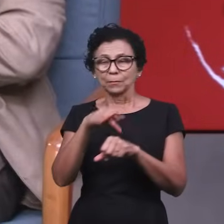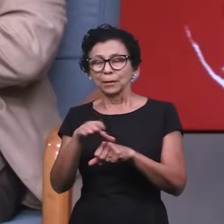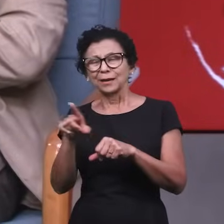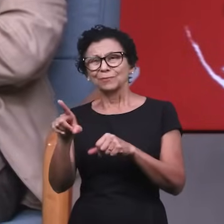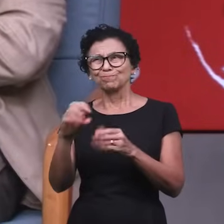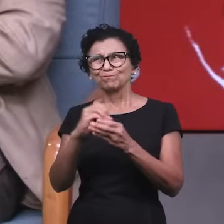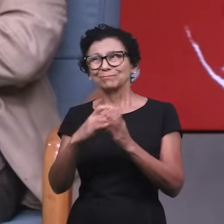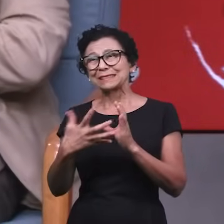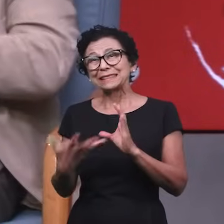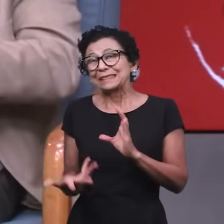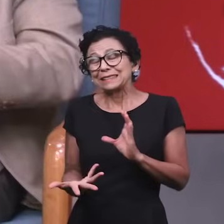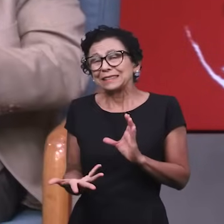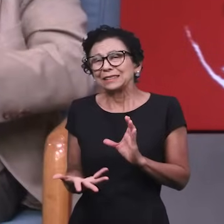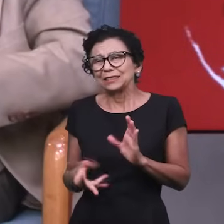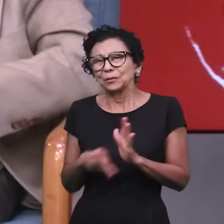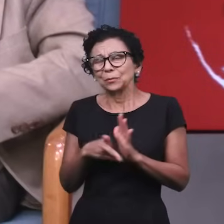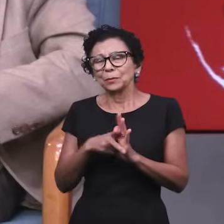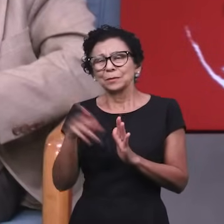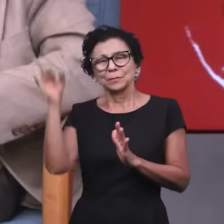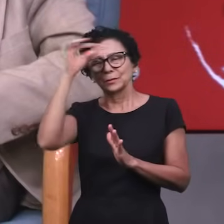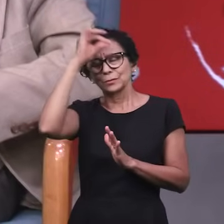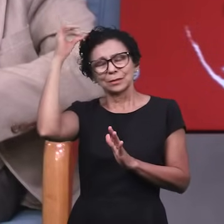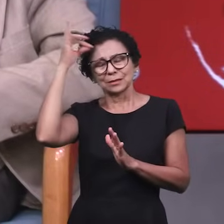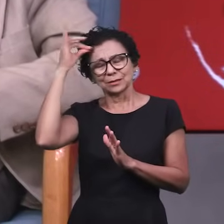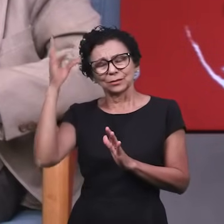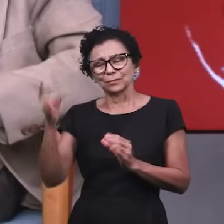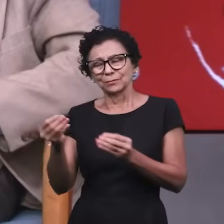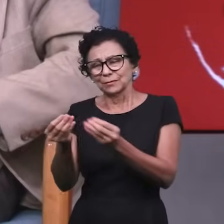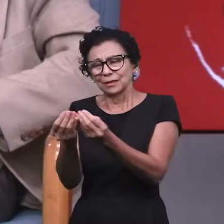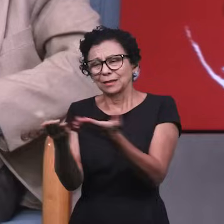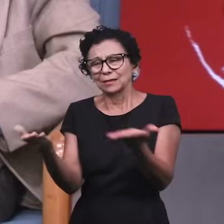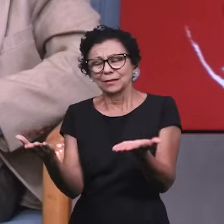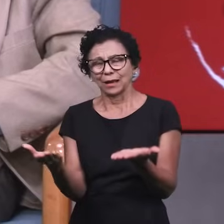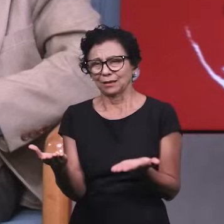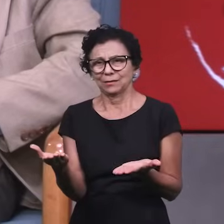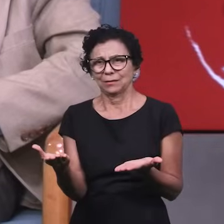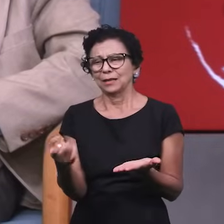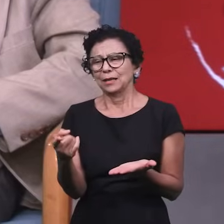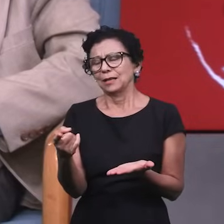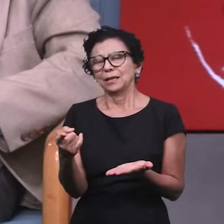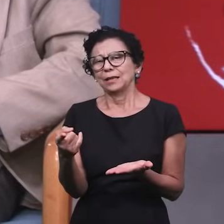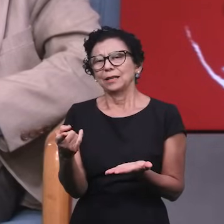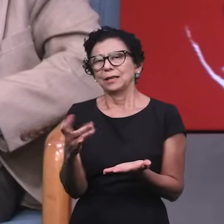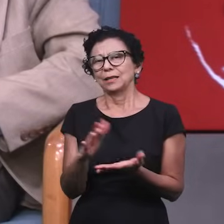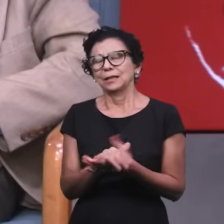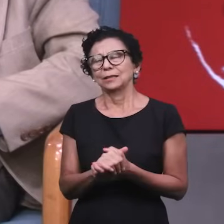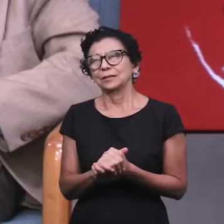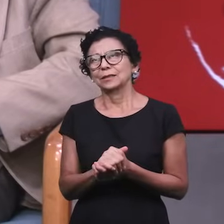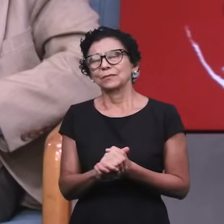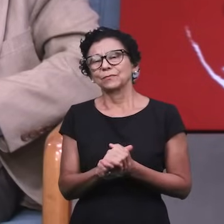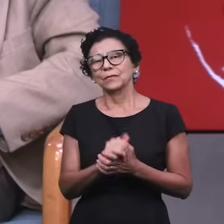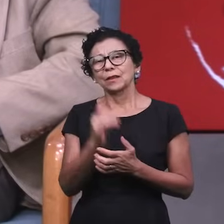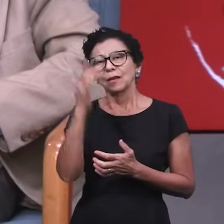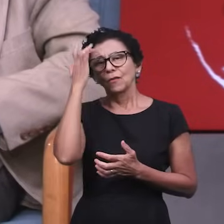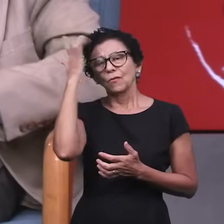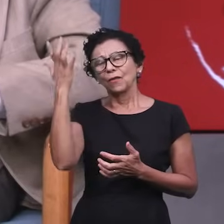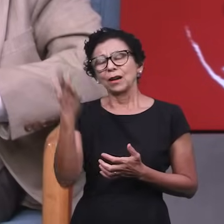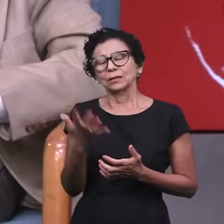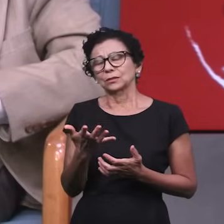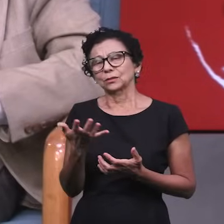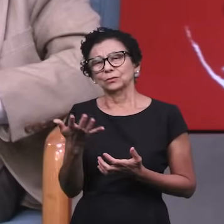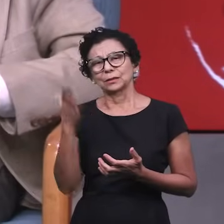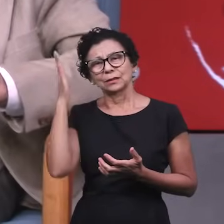uma característica que o próprio Espírito Santo dá, para a facilidade de ele entregar uma palavra que seja de